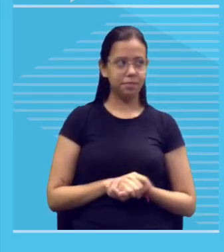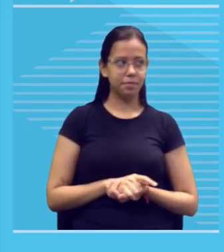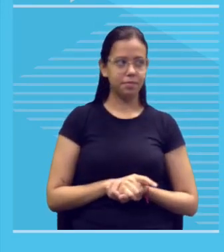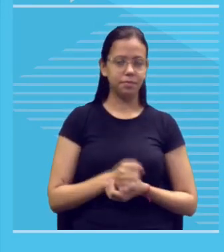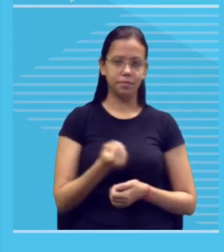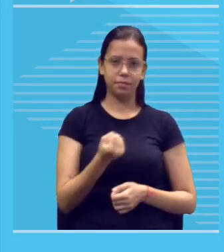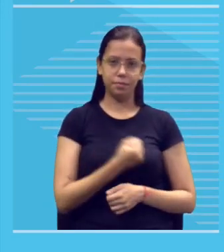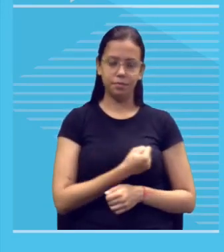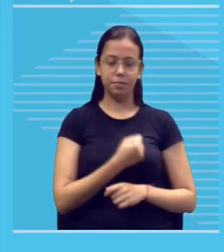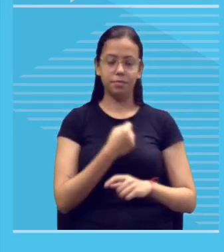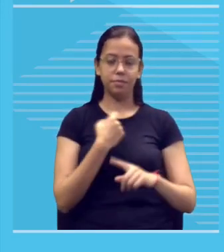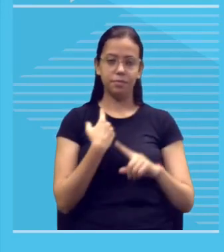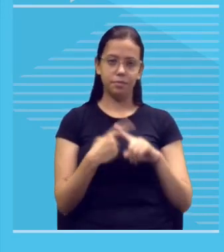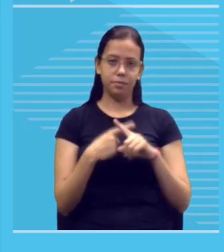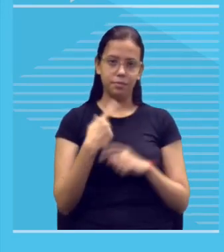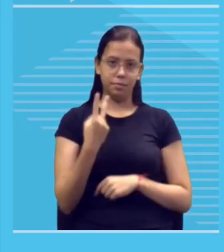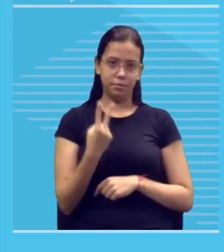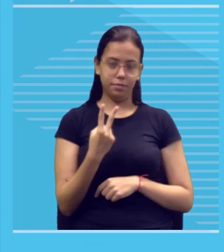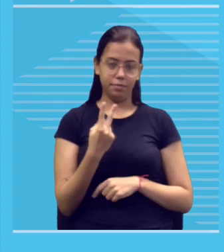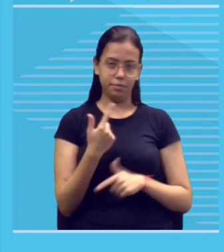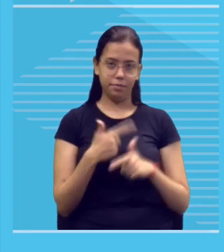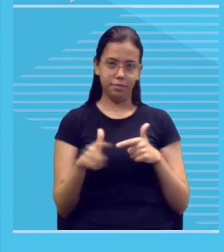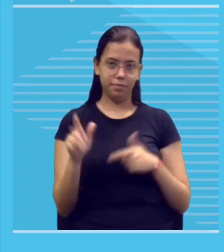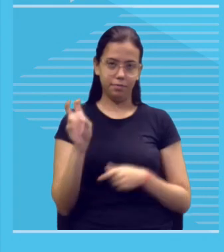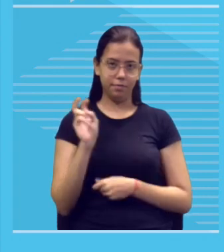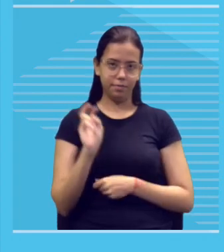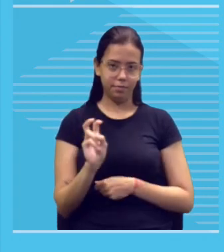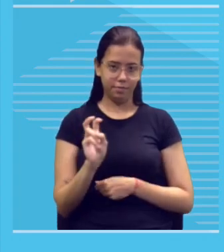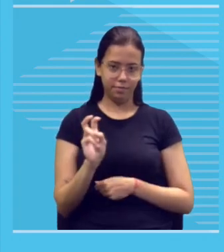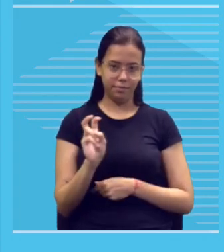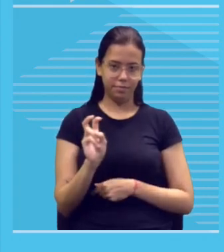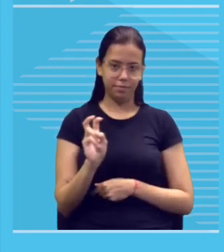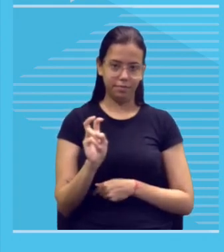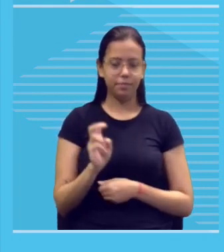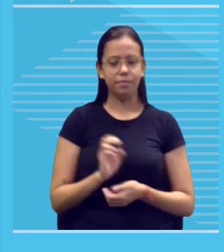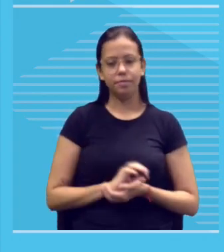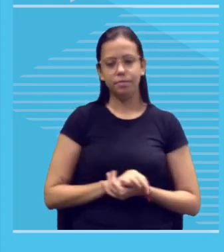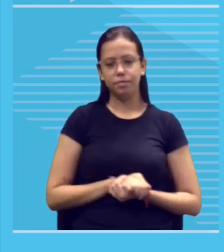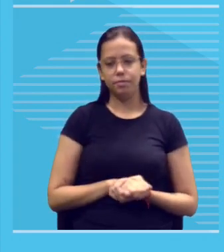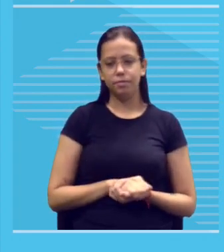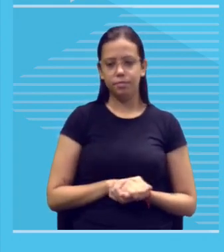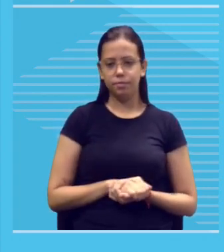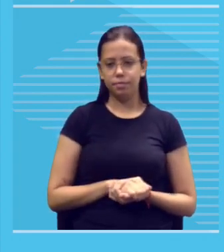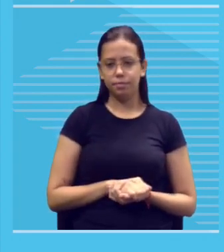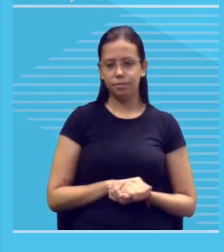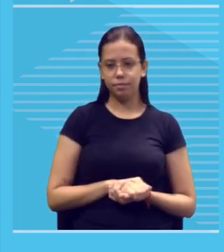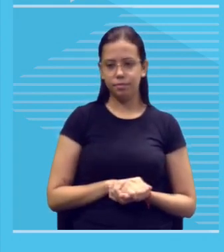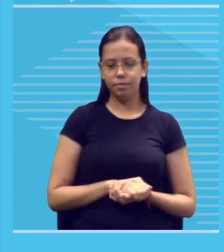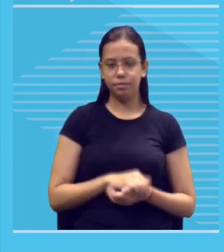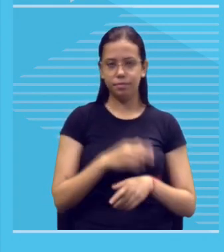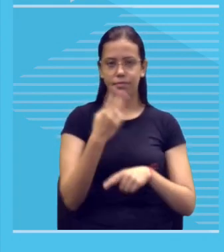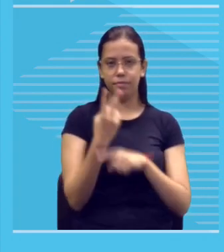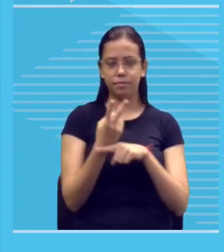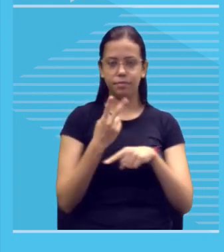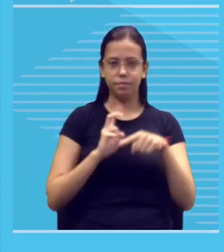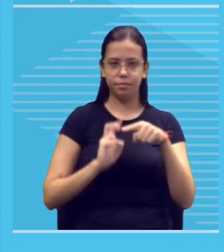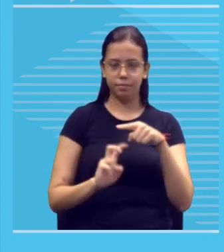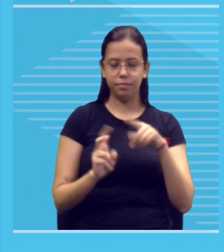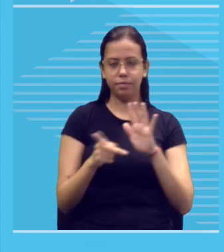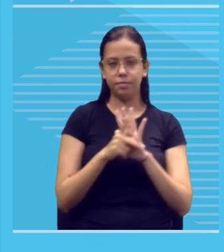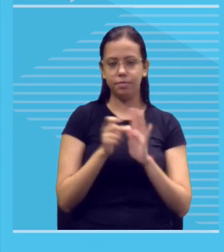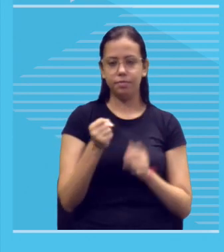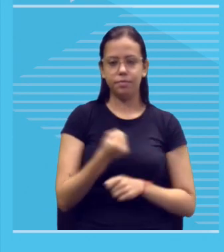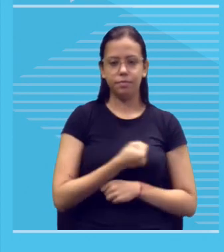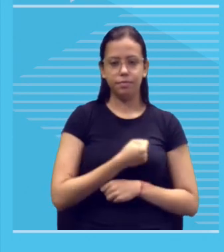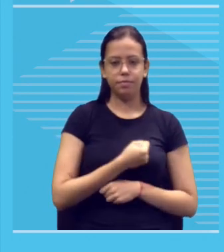multiplicar por 2 e dividir por cinco dois quintos de